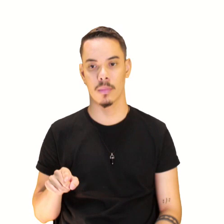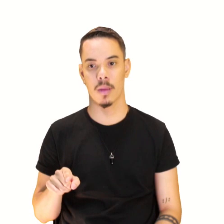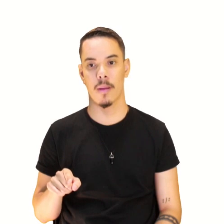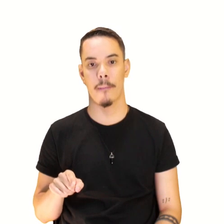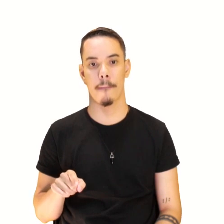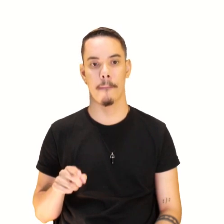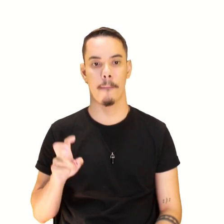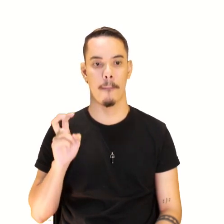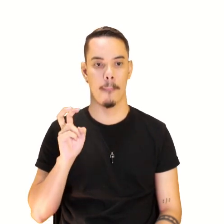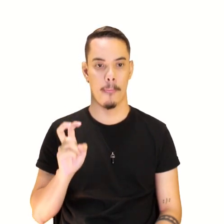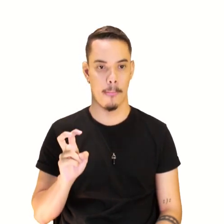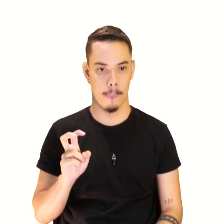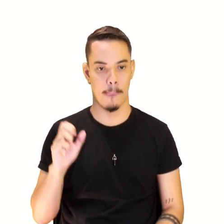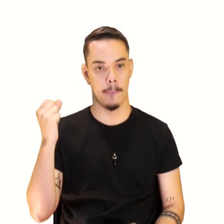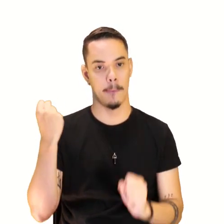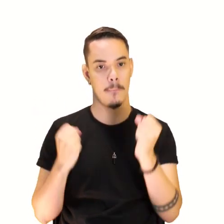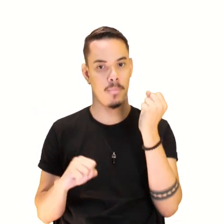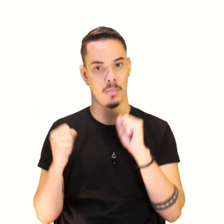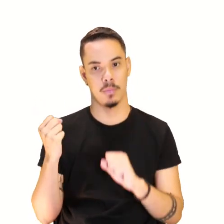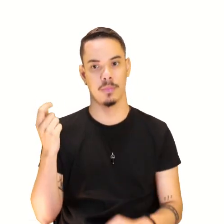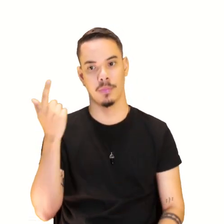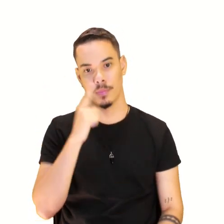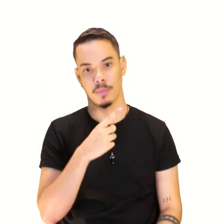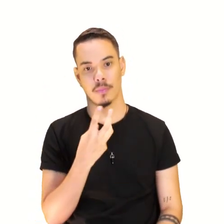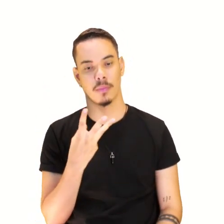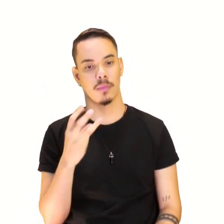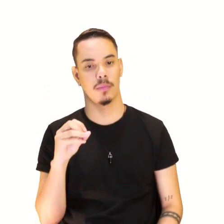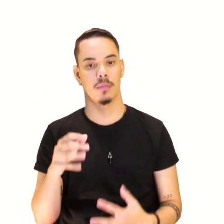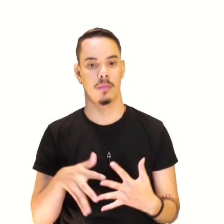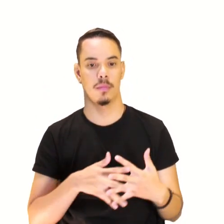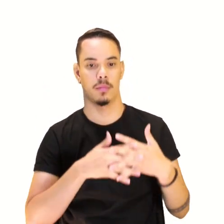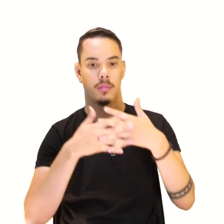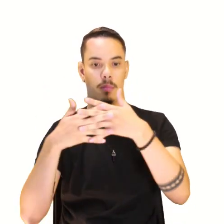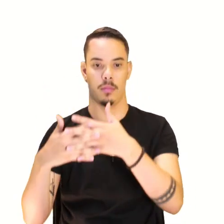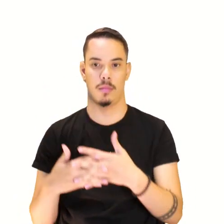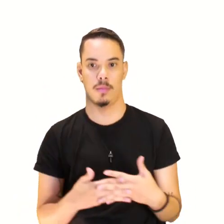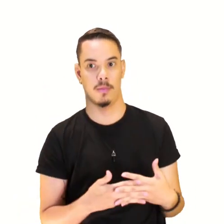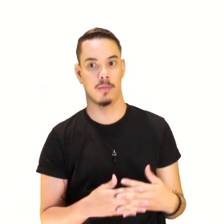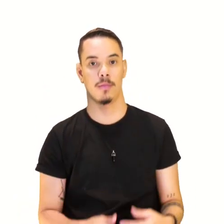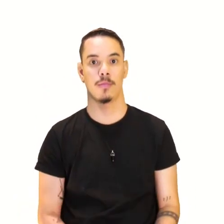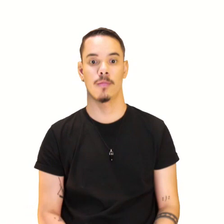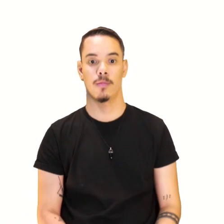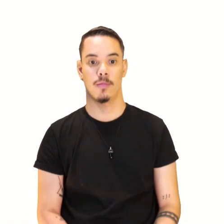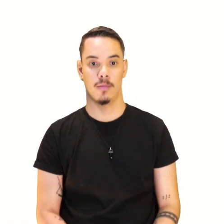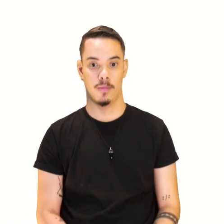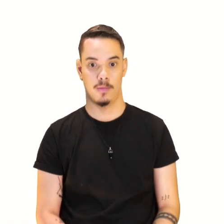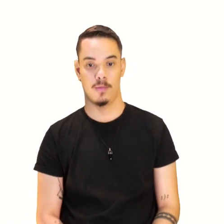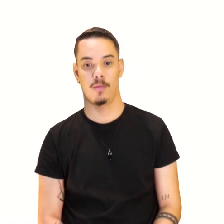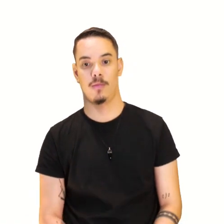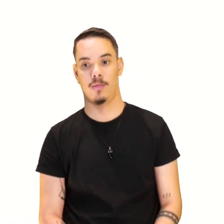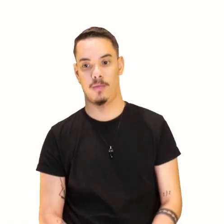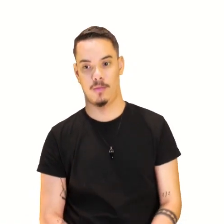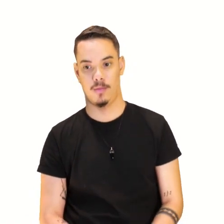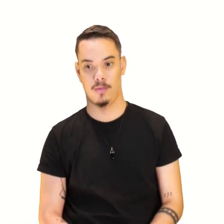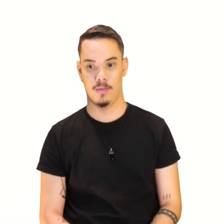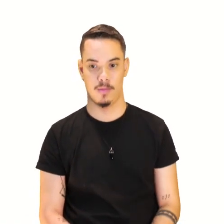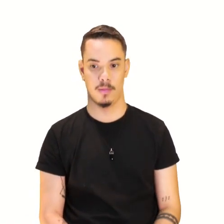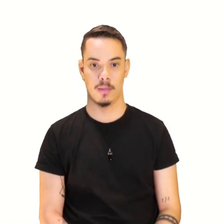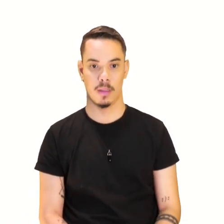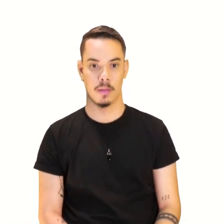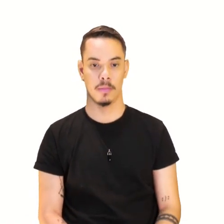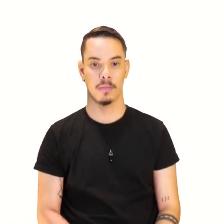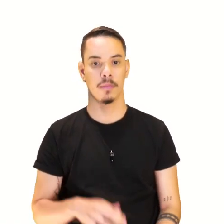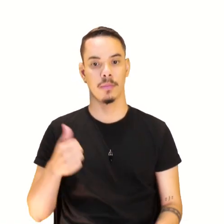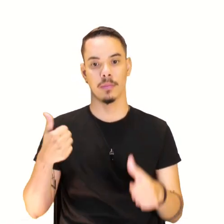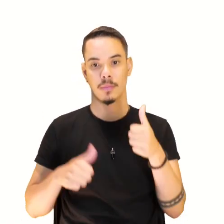para 5 máquinas carregarem 30 caminhões Então temos aí agora A análise vai